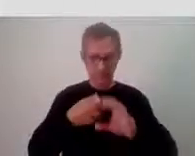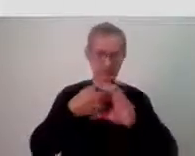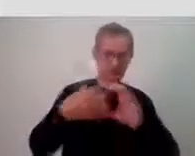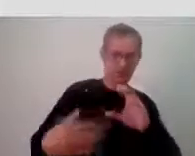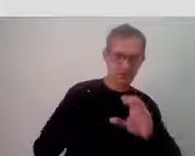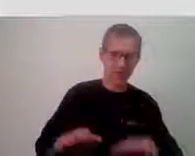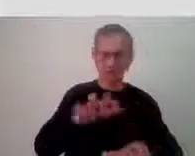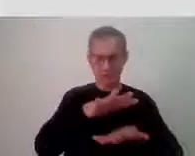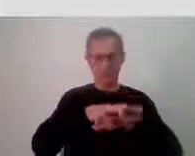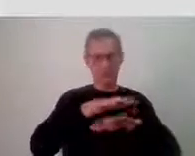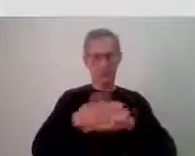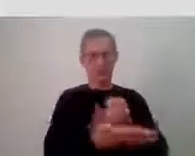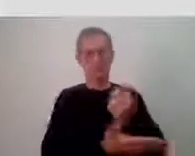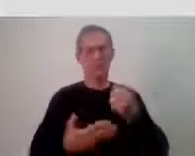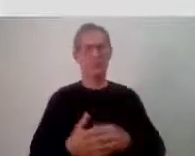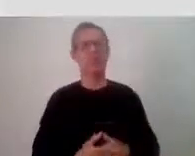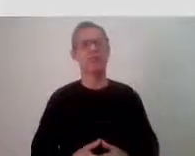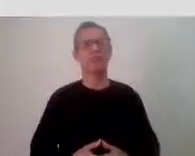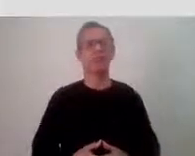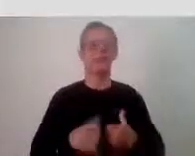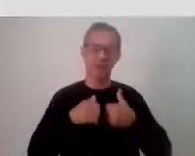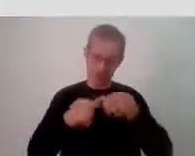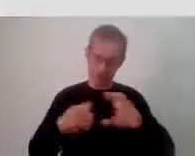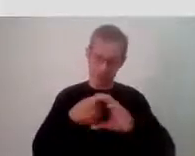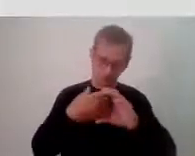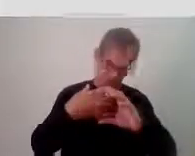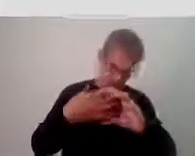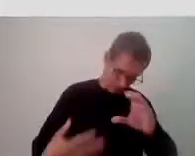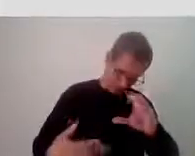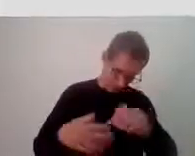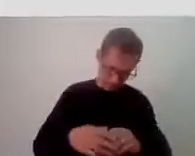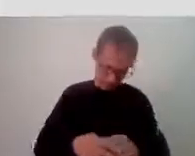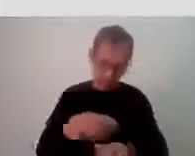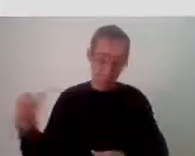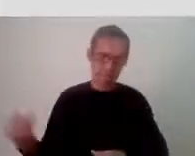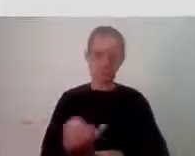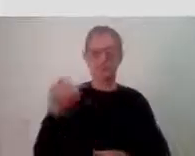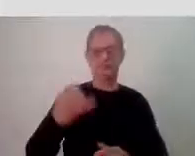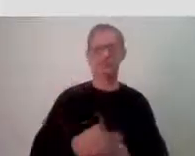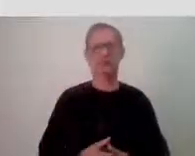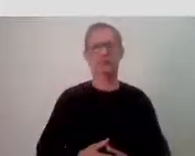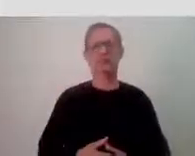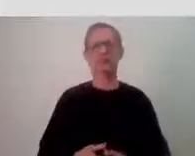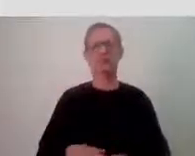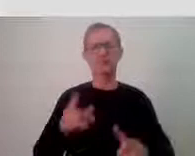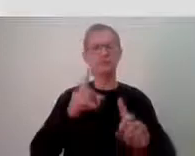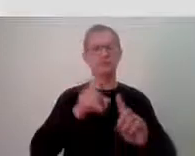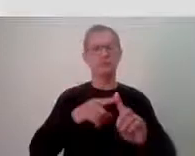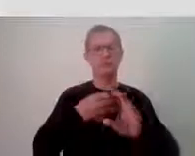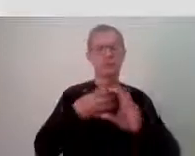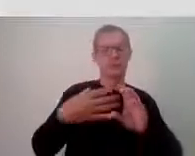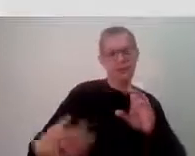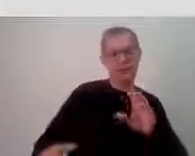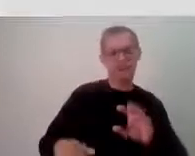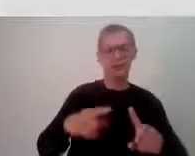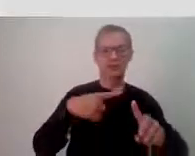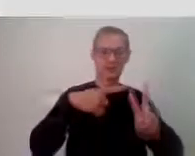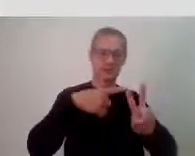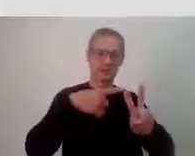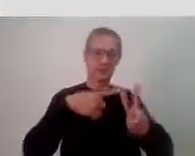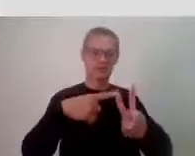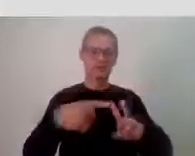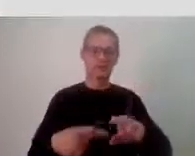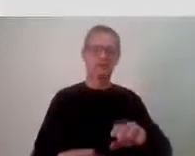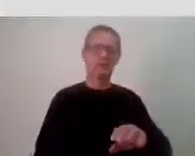propriedades de matemática básica. Essas propriedades são essenciais. Primeira propriedade, raiz enésima